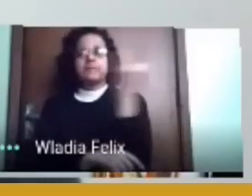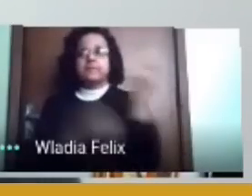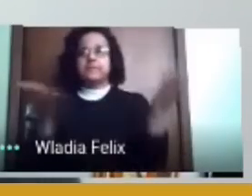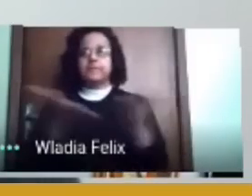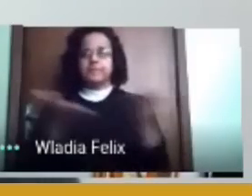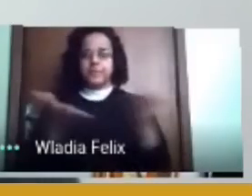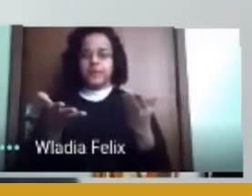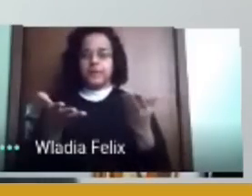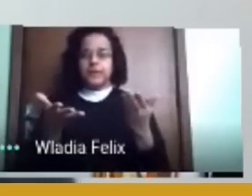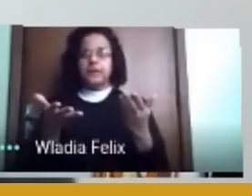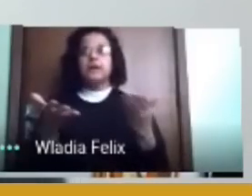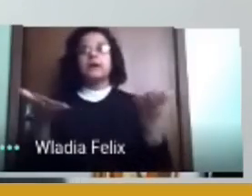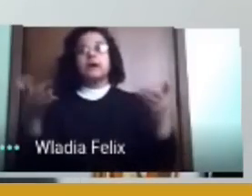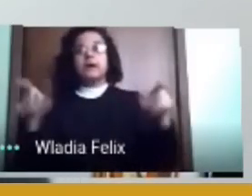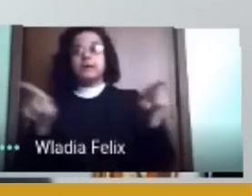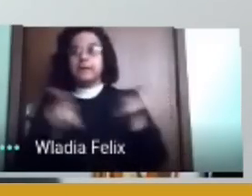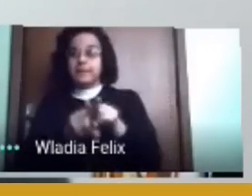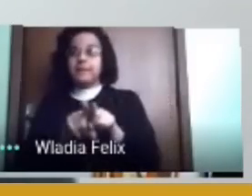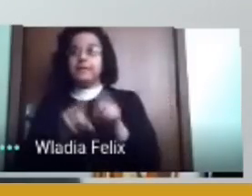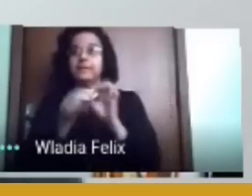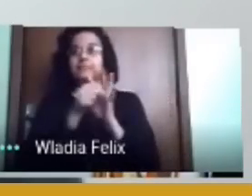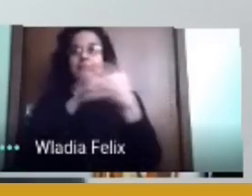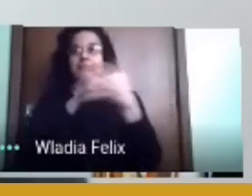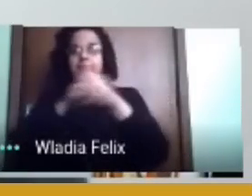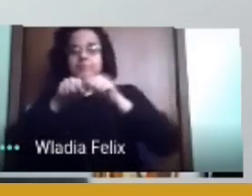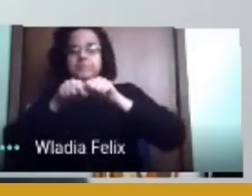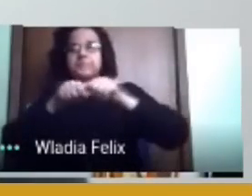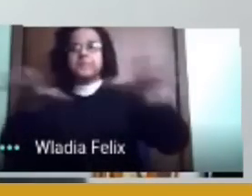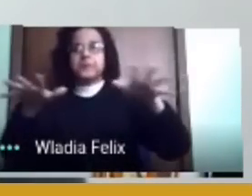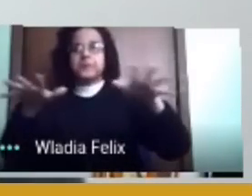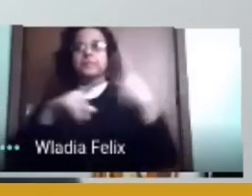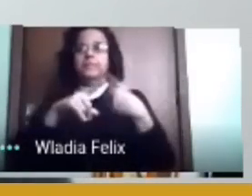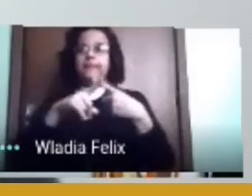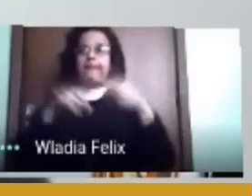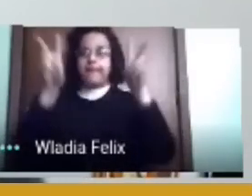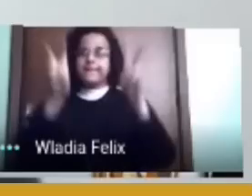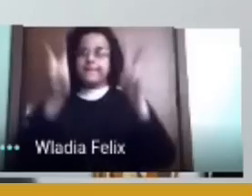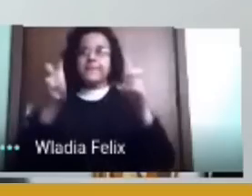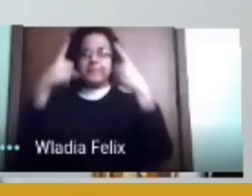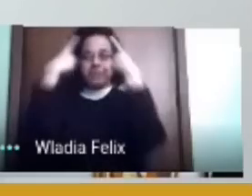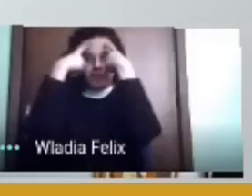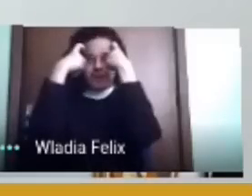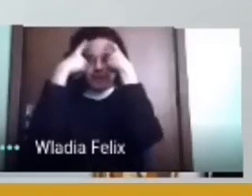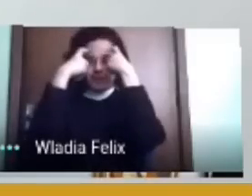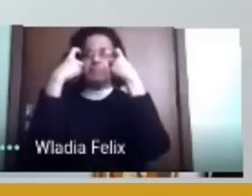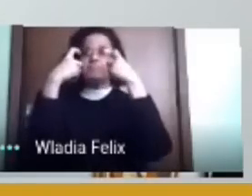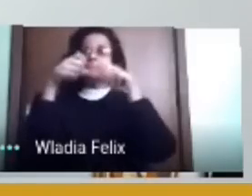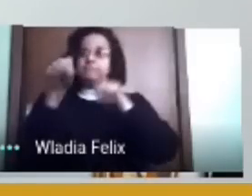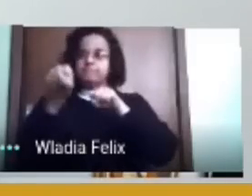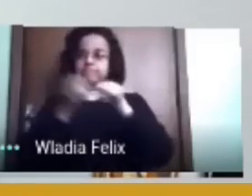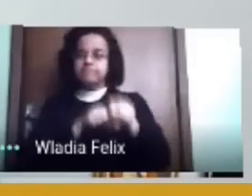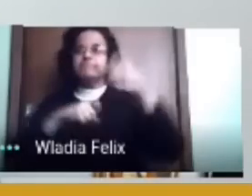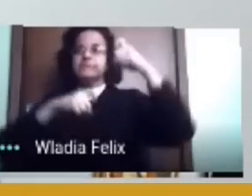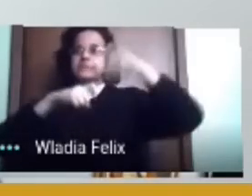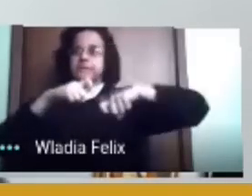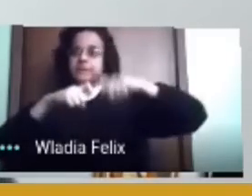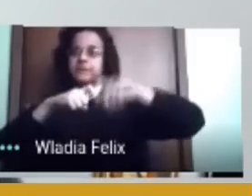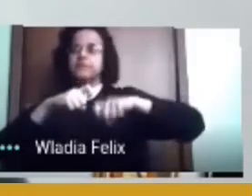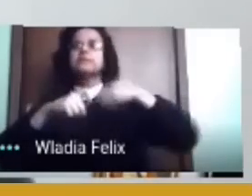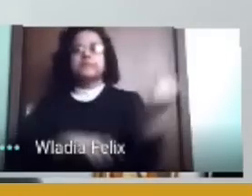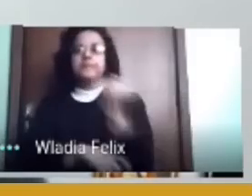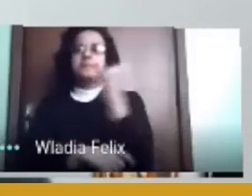né? O tema violência sexual ele é muito importante de ser discutido no momento de